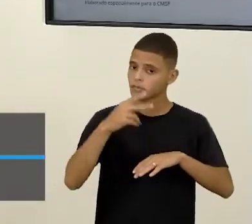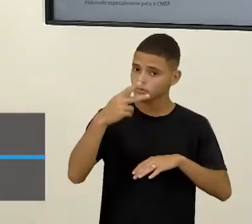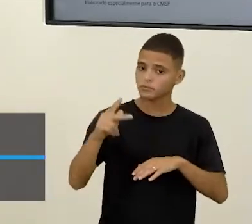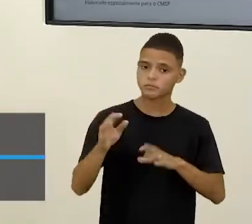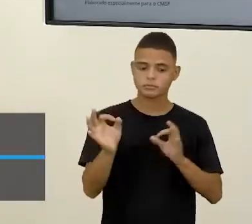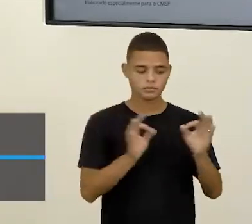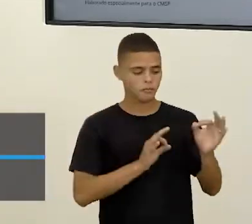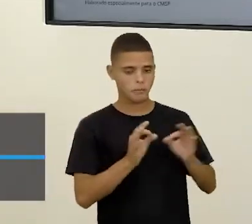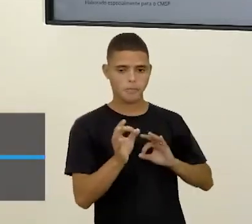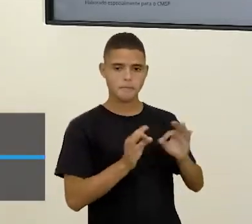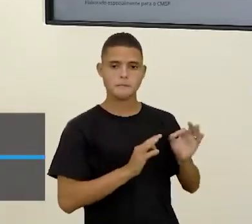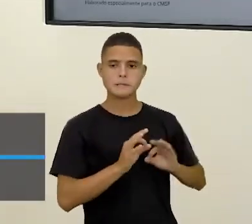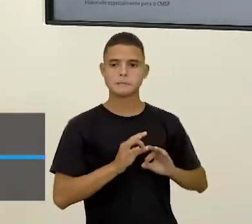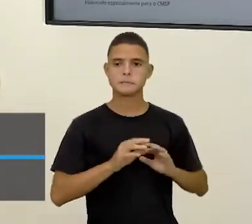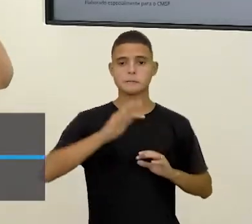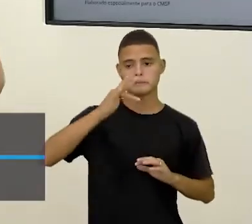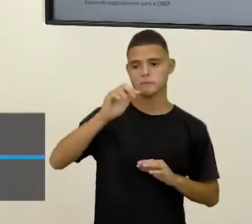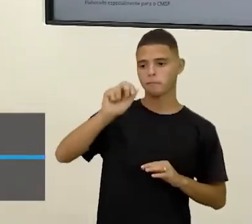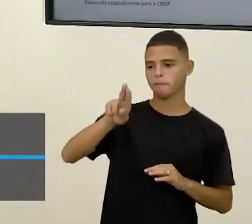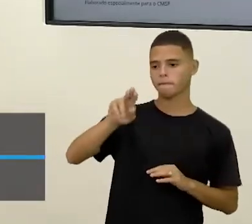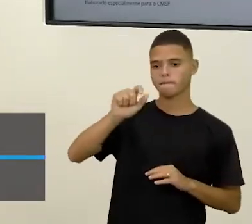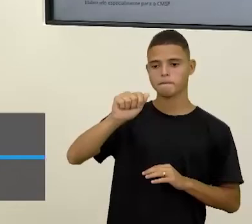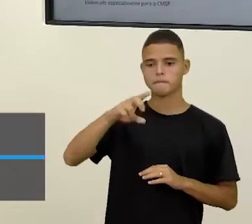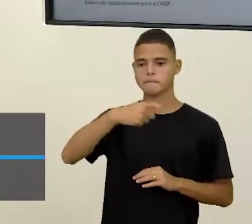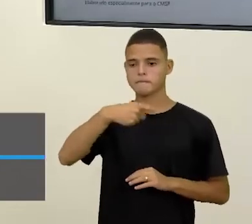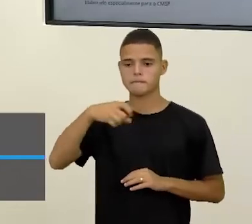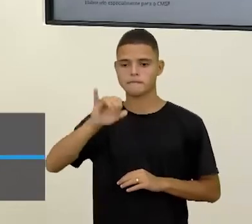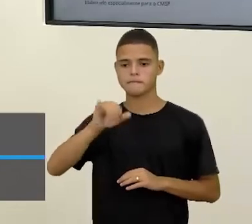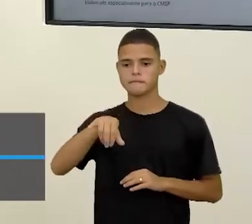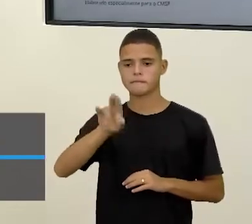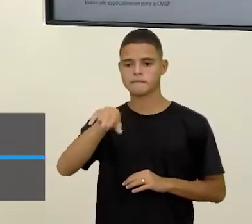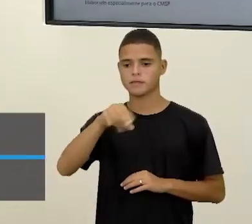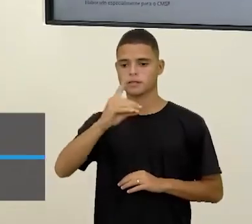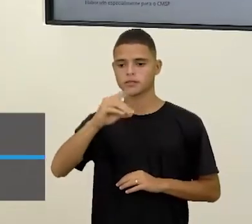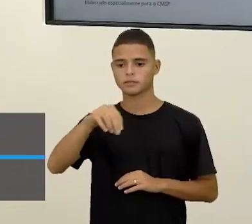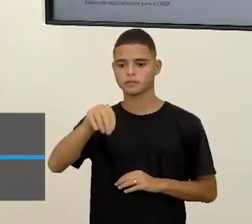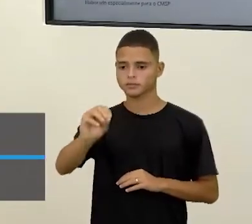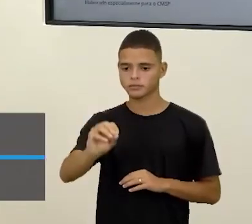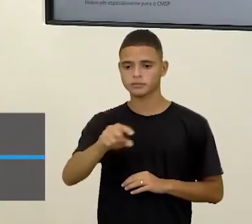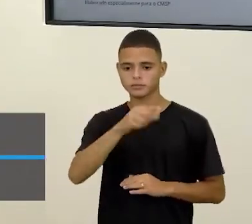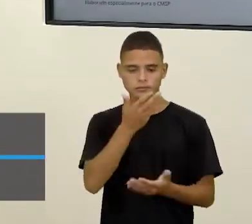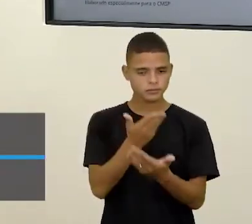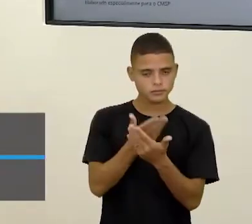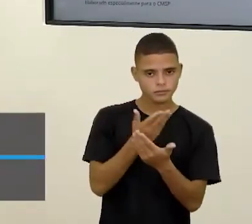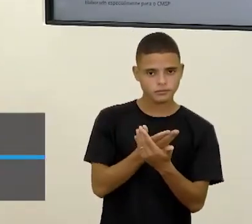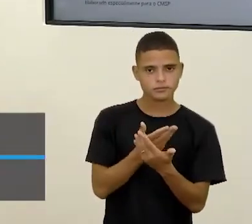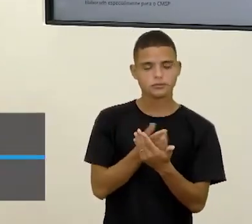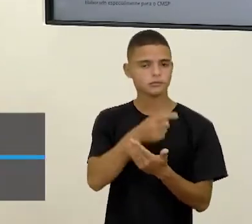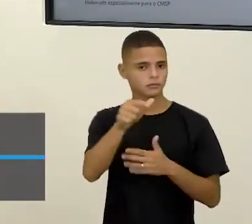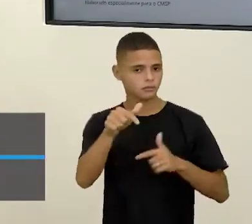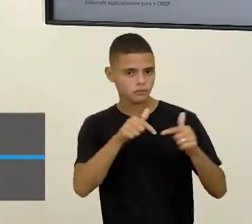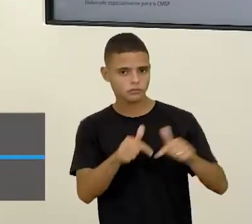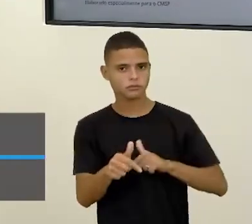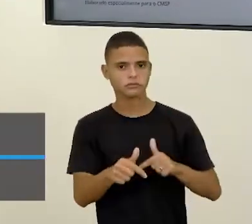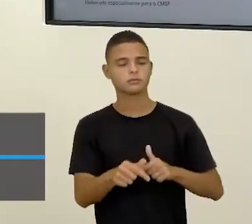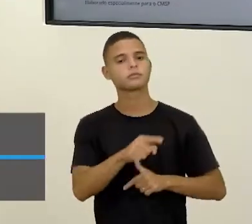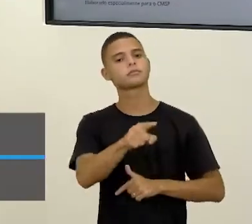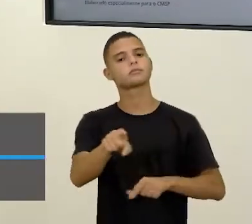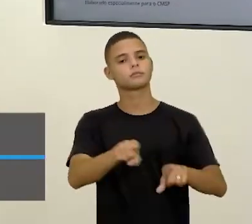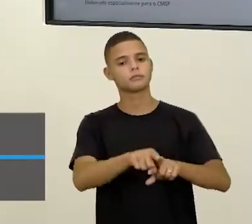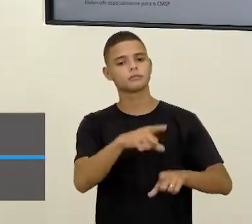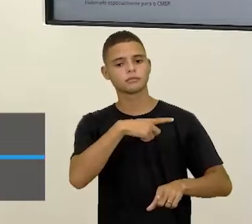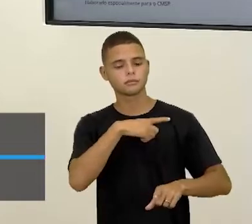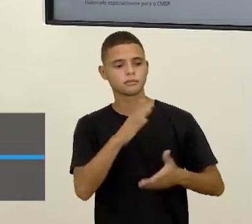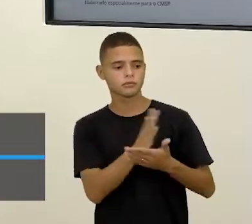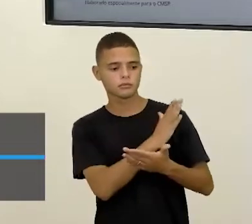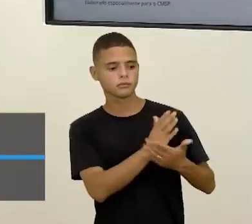né, seus próprios fluxogramas, né? Para justamente na hora que você for estudar, né, ou na hora que você for fazer algum trabalho, você também tem esses